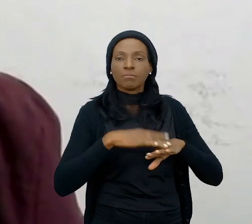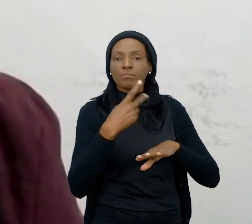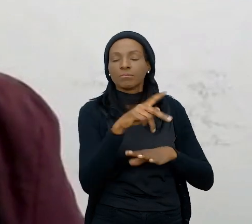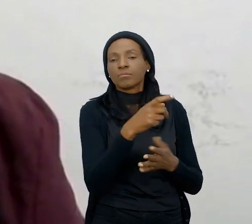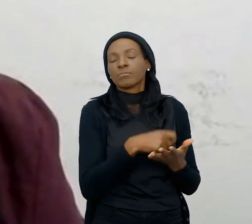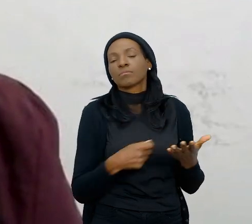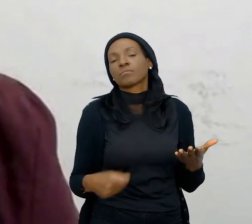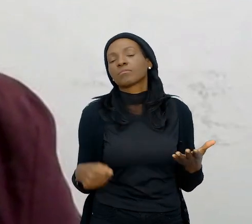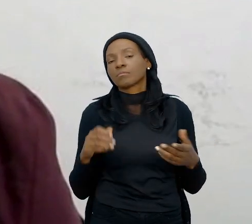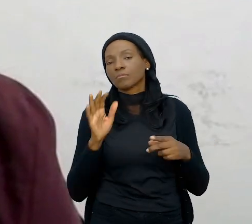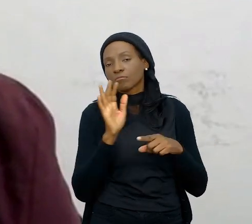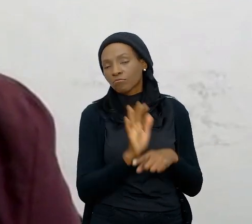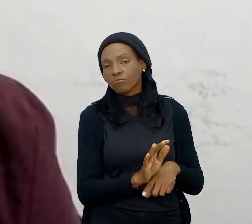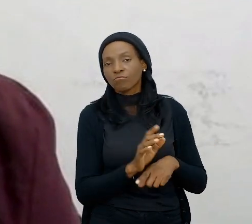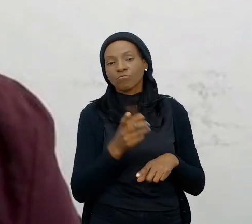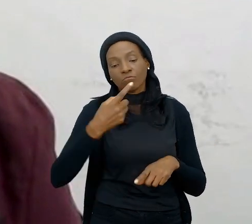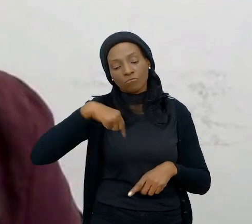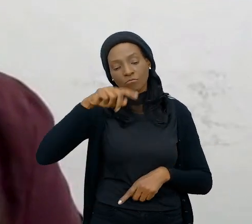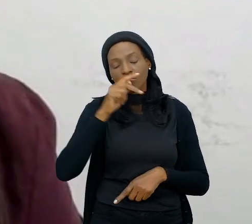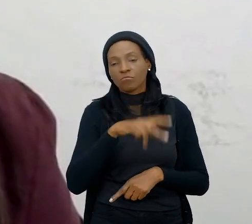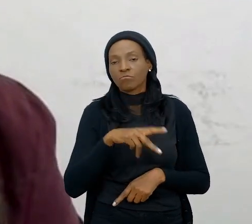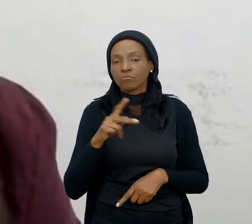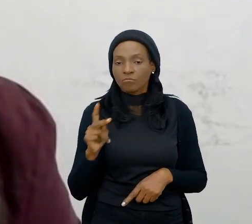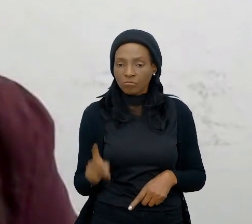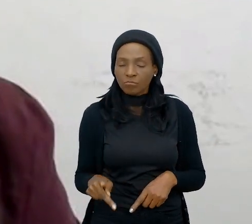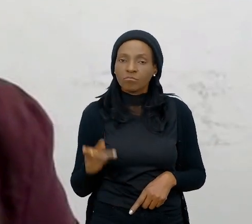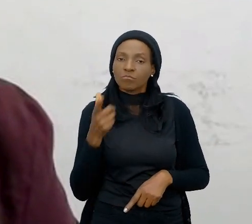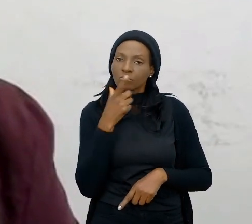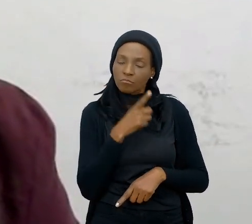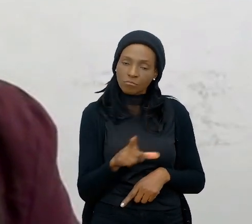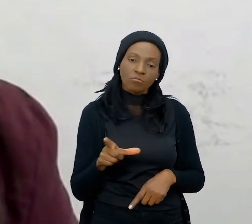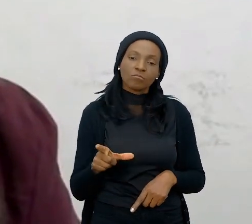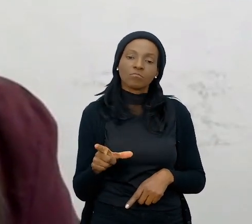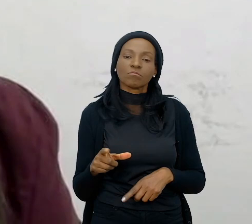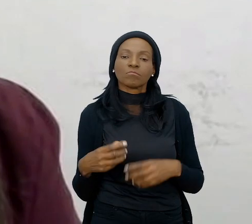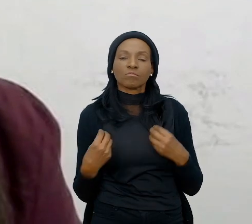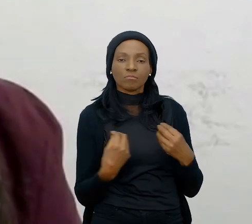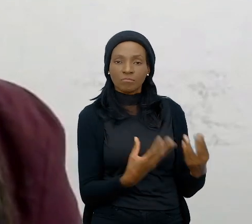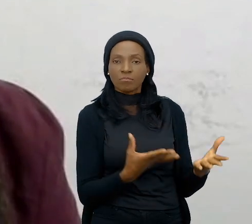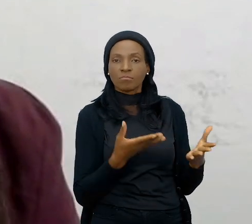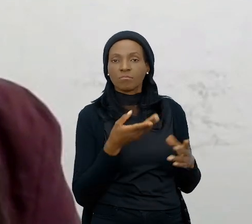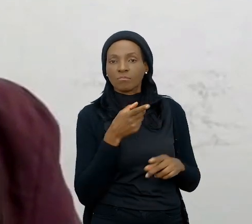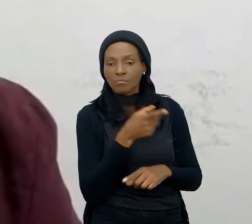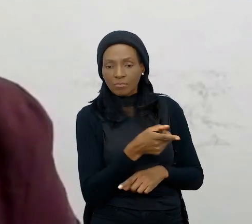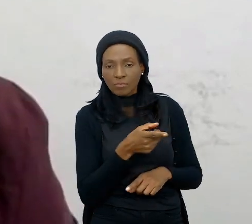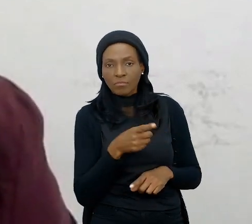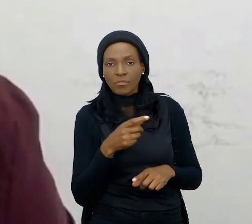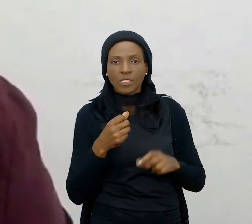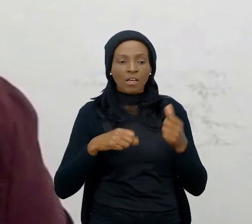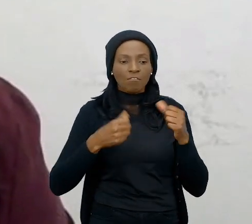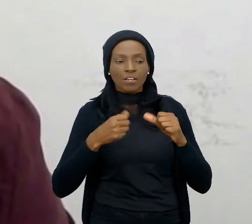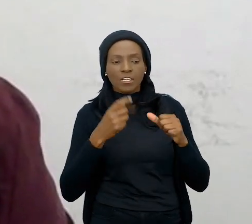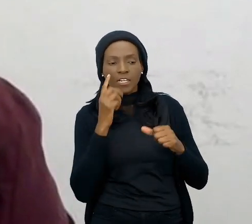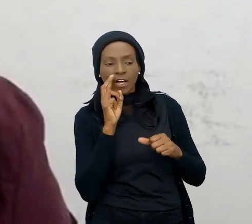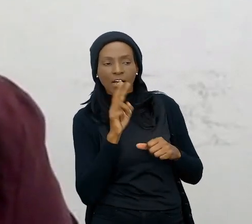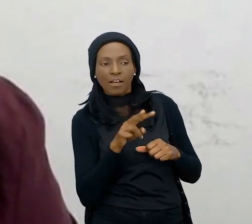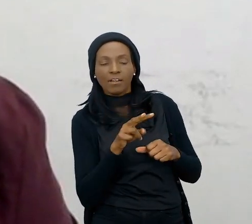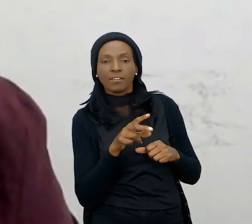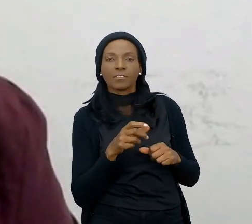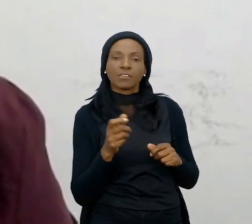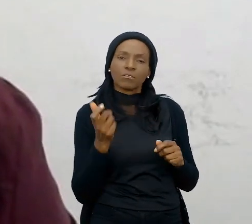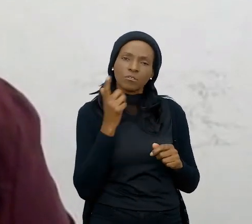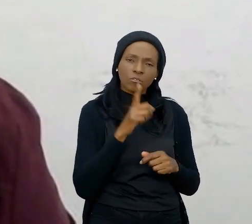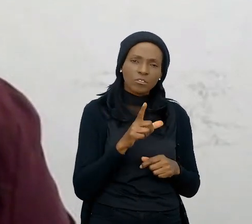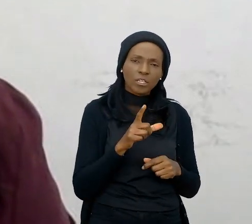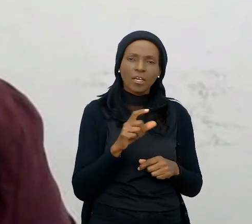vai permitir que nós, professores, a gente possa ali aferir se as crianças conseguem já fazer